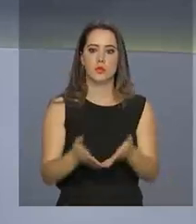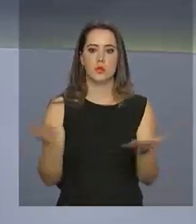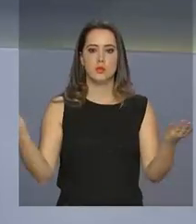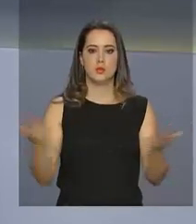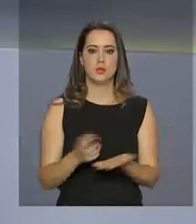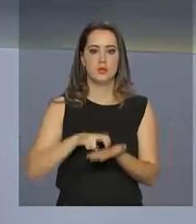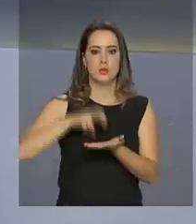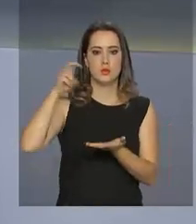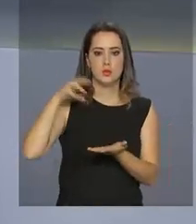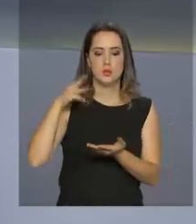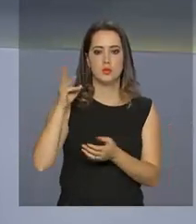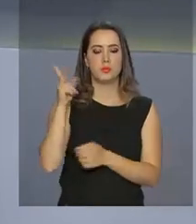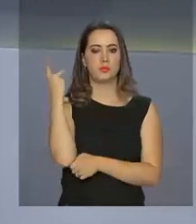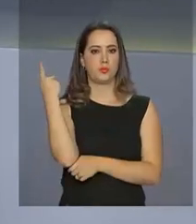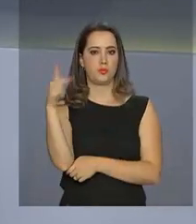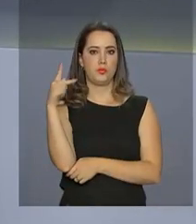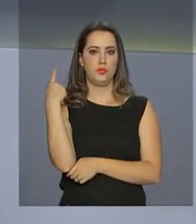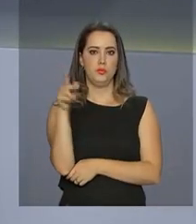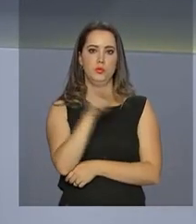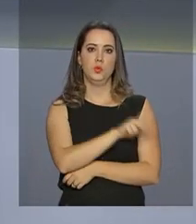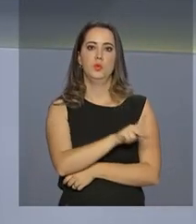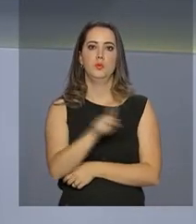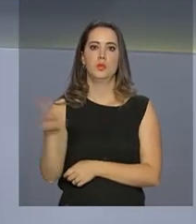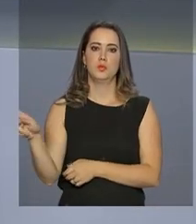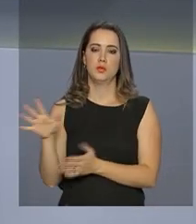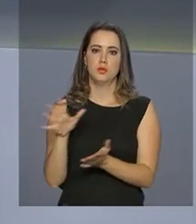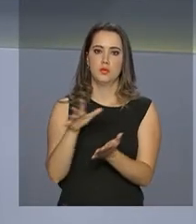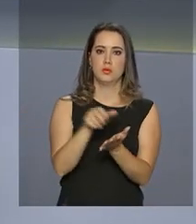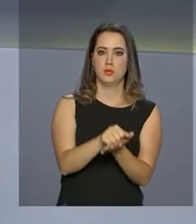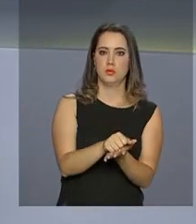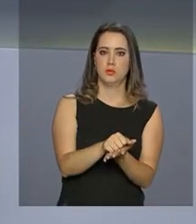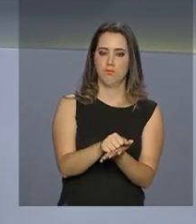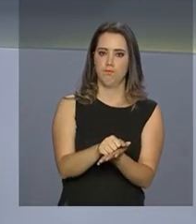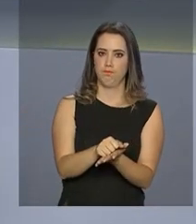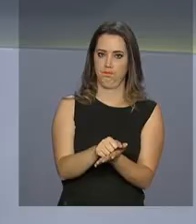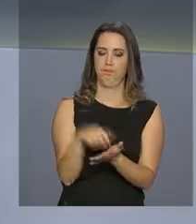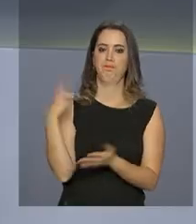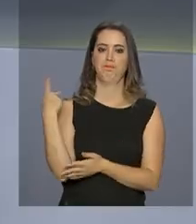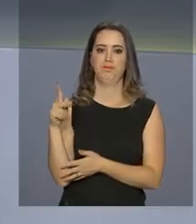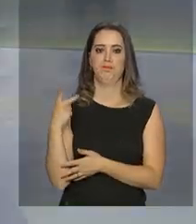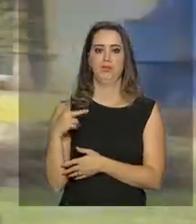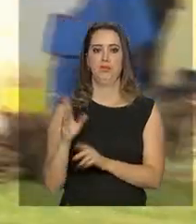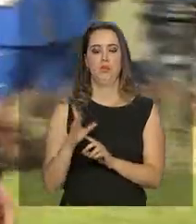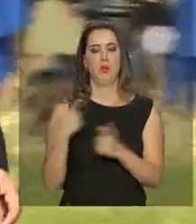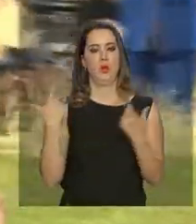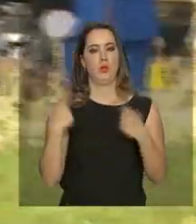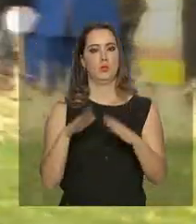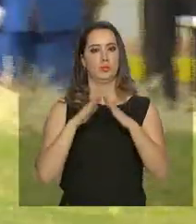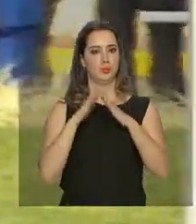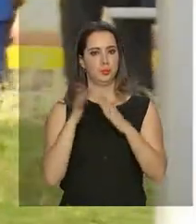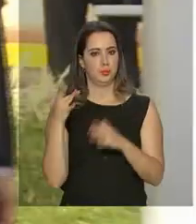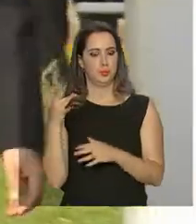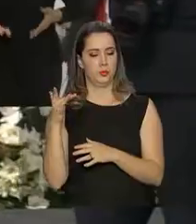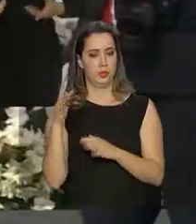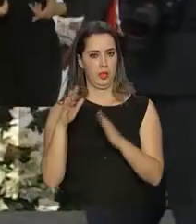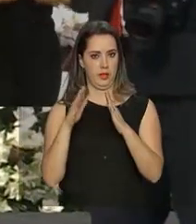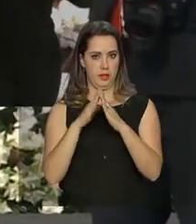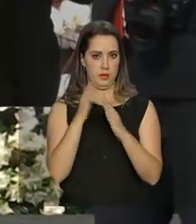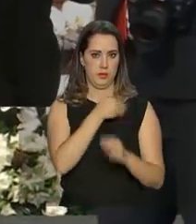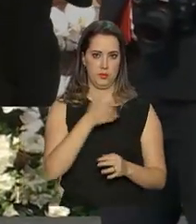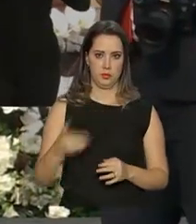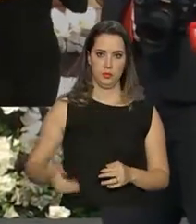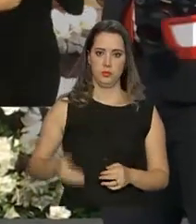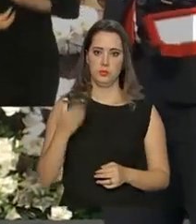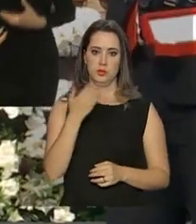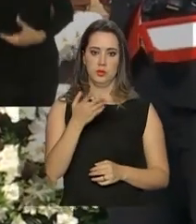pela manhã no paraguai da posse do presidente mário hábito benítez a solenidade foi no palácio de los roques ele assumiu a presidência